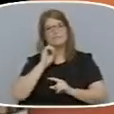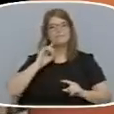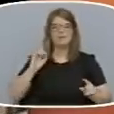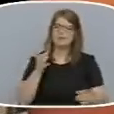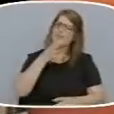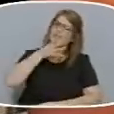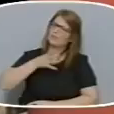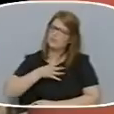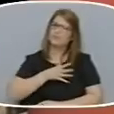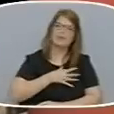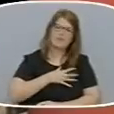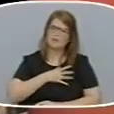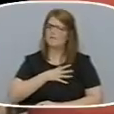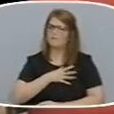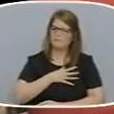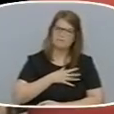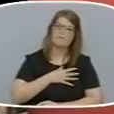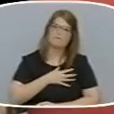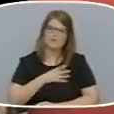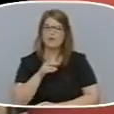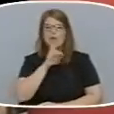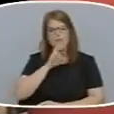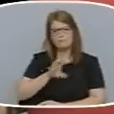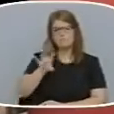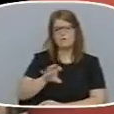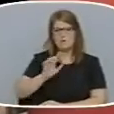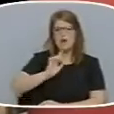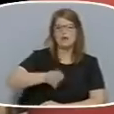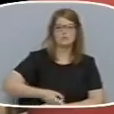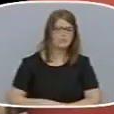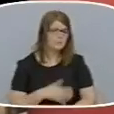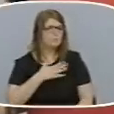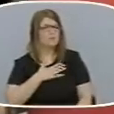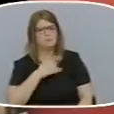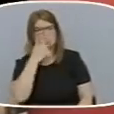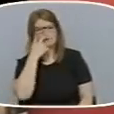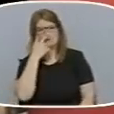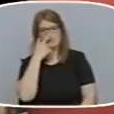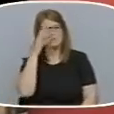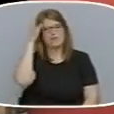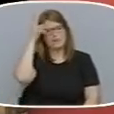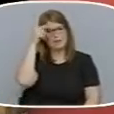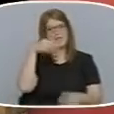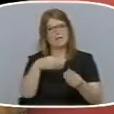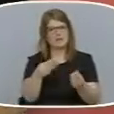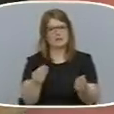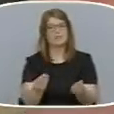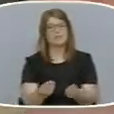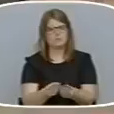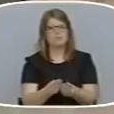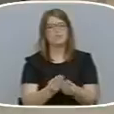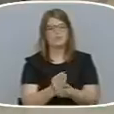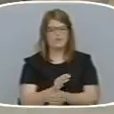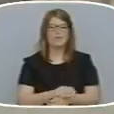Diz-me lá, que tipo de rato é? Só gosto de queijo e vivo no sótão e é na